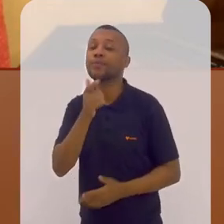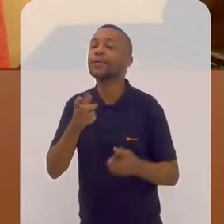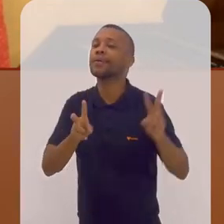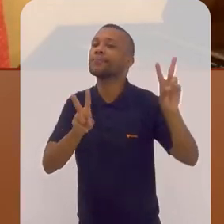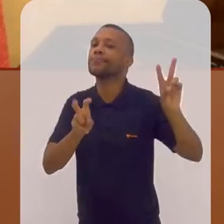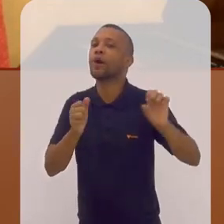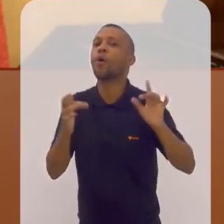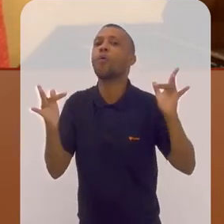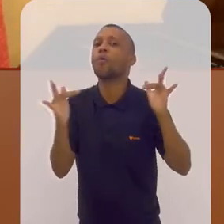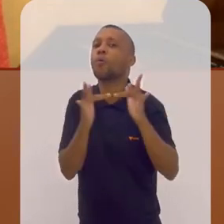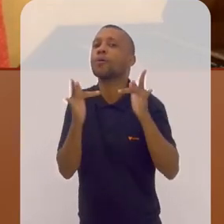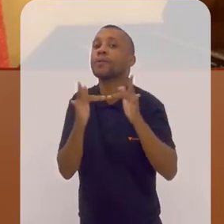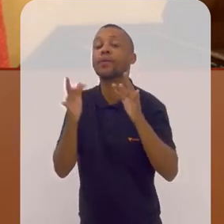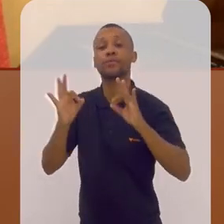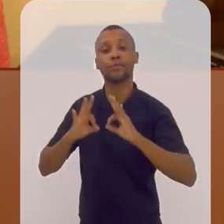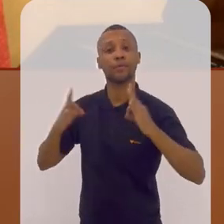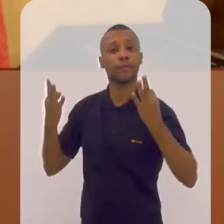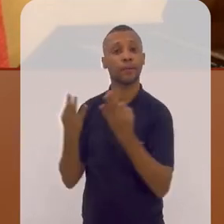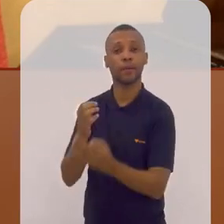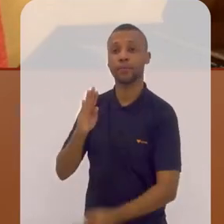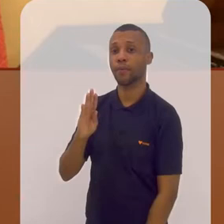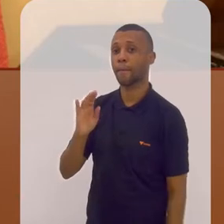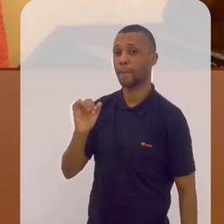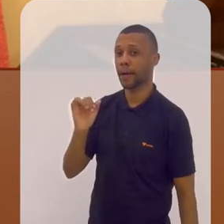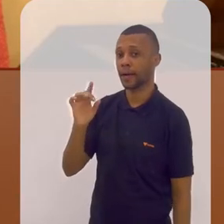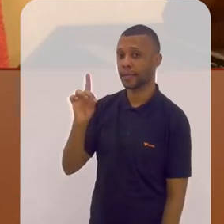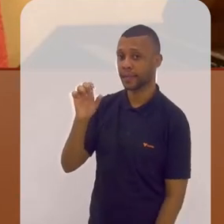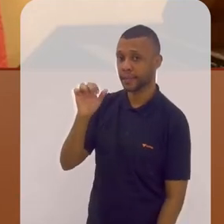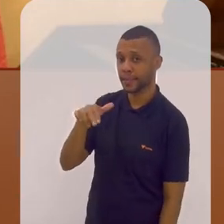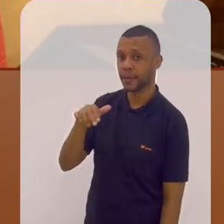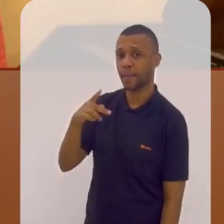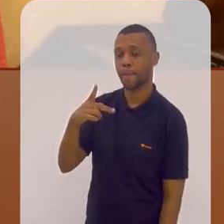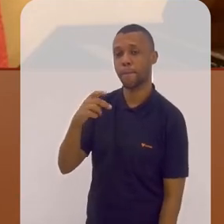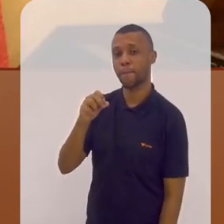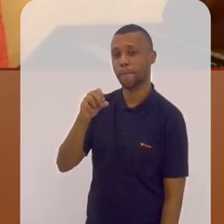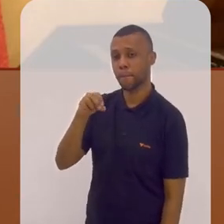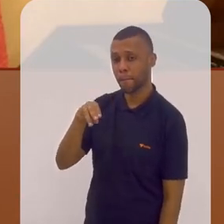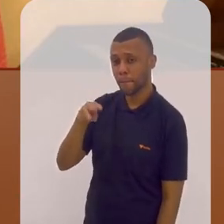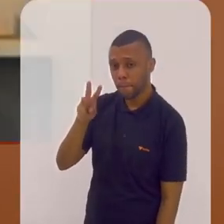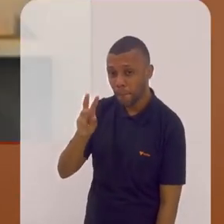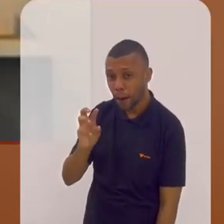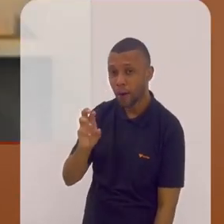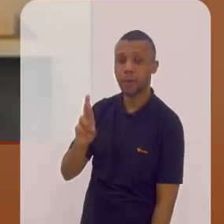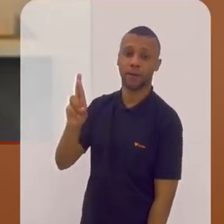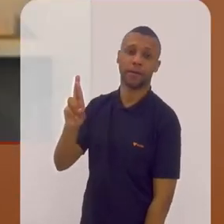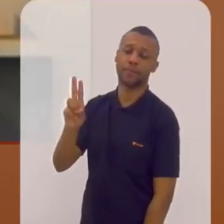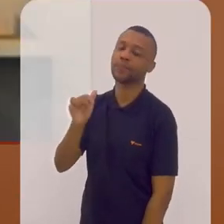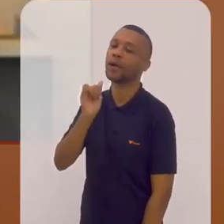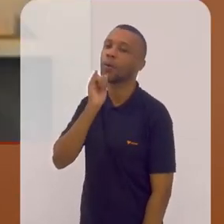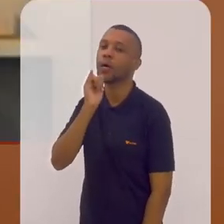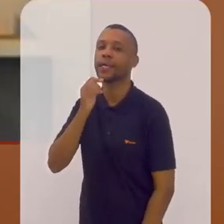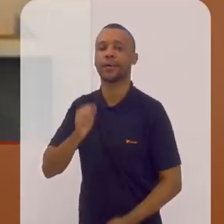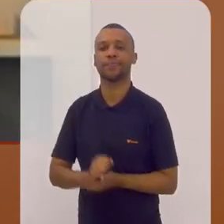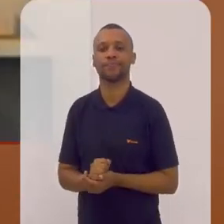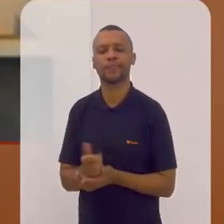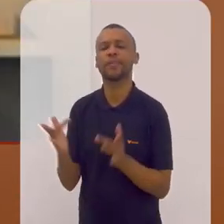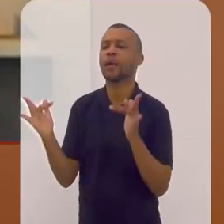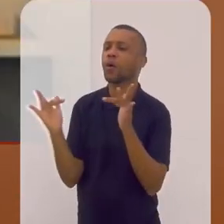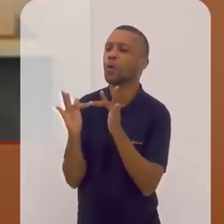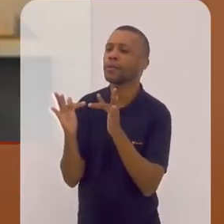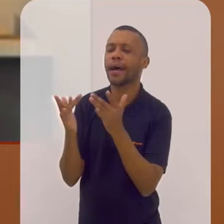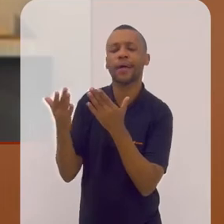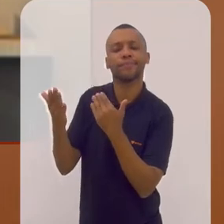exemplo, citou o contato com a família do Baden-Powell, por exemplo. Além desses acervos formais que já estavam